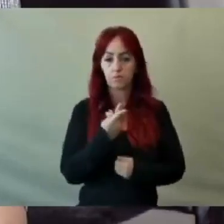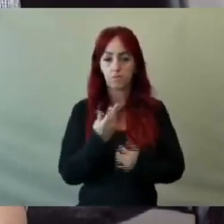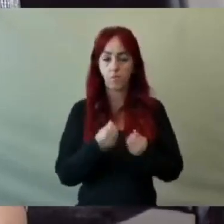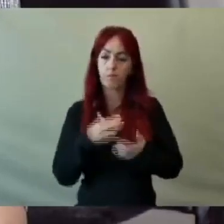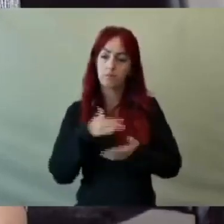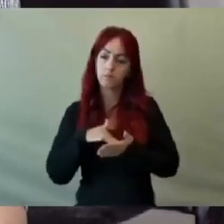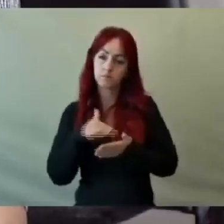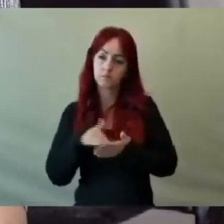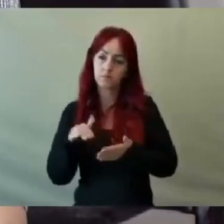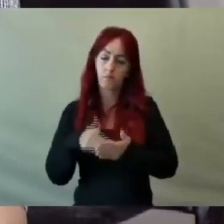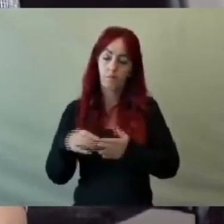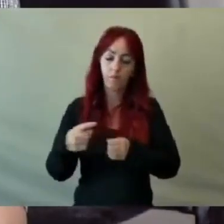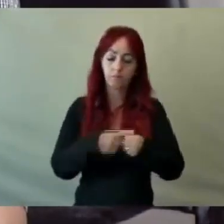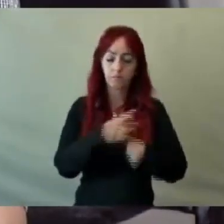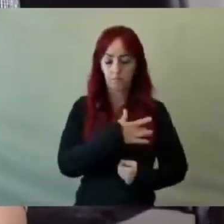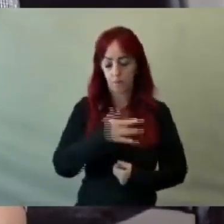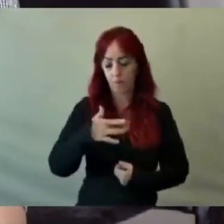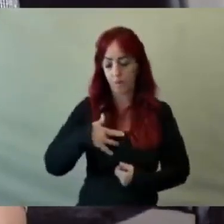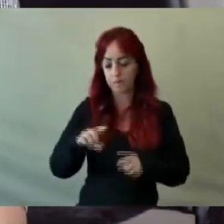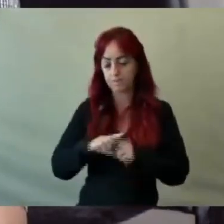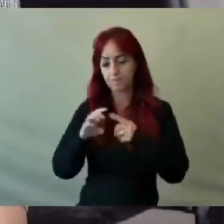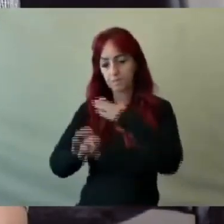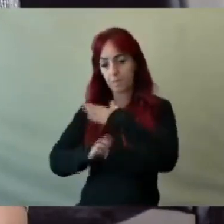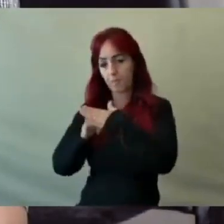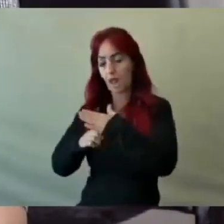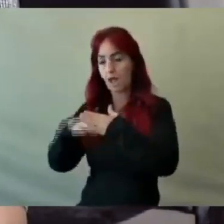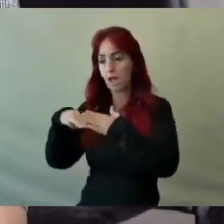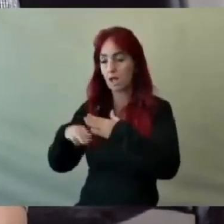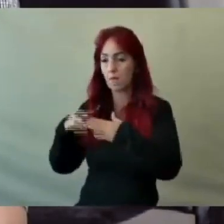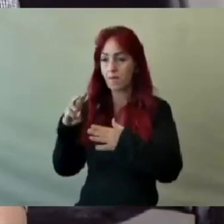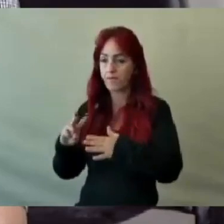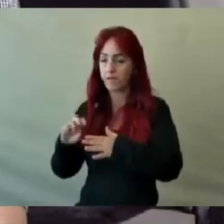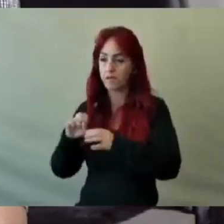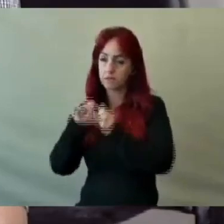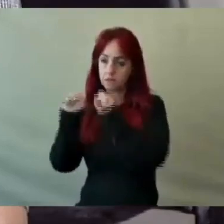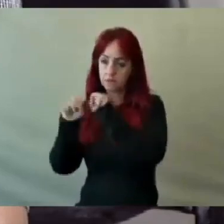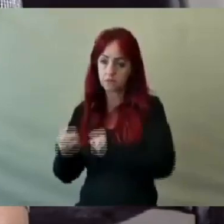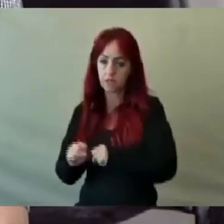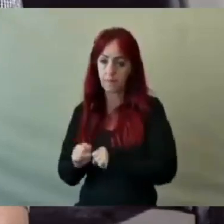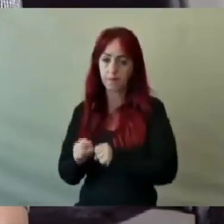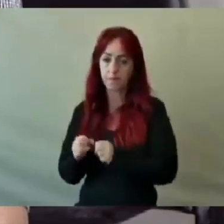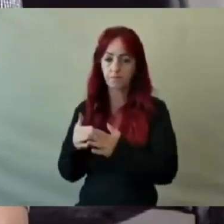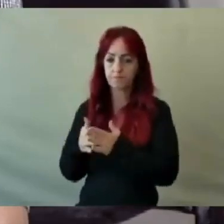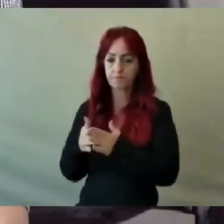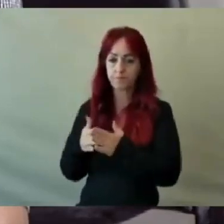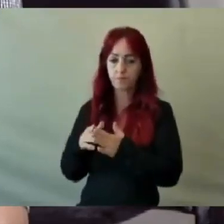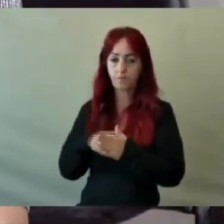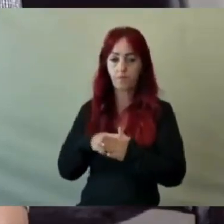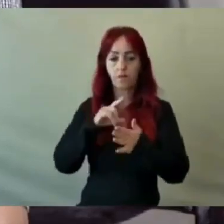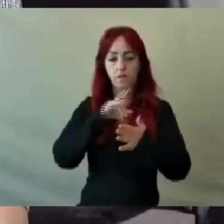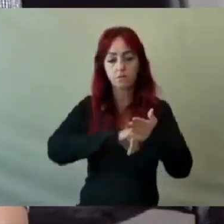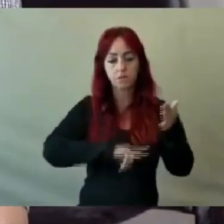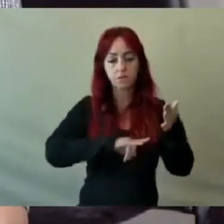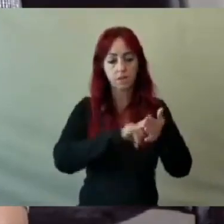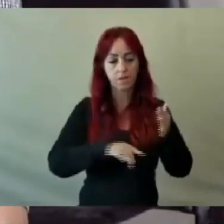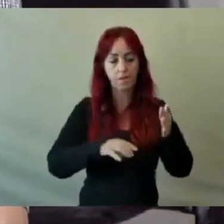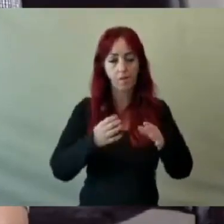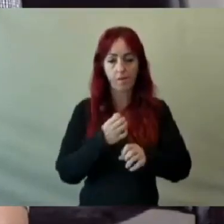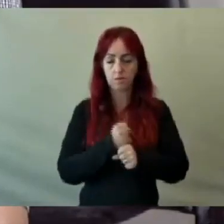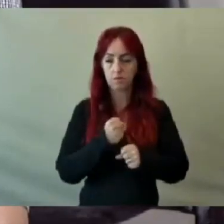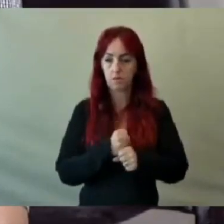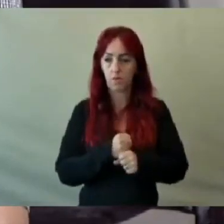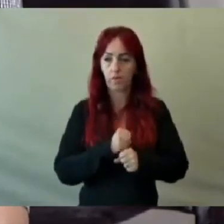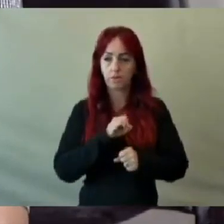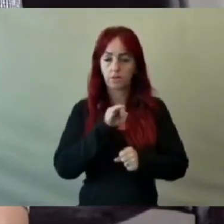Saúde e a empresa MV Sistemas Limitada. Contrato número IJ01-2019